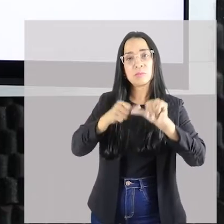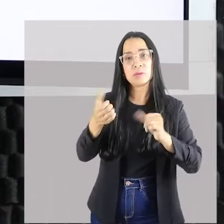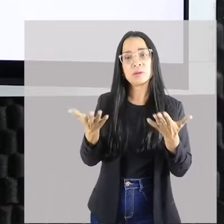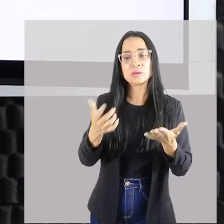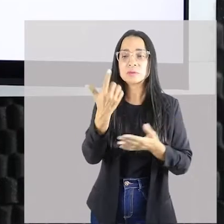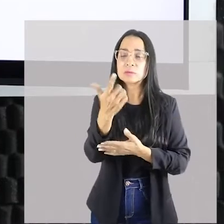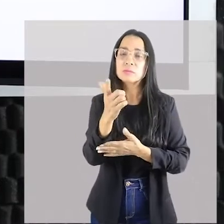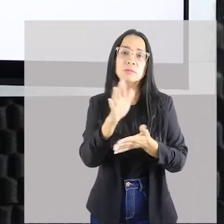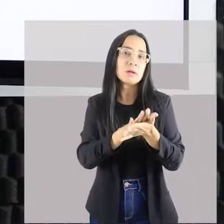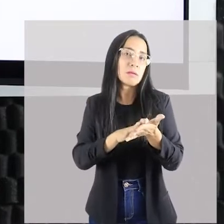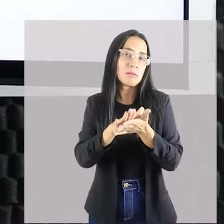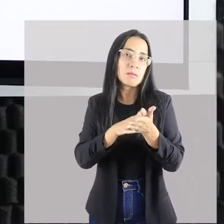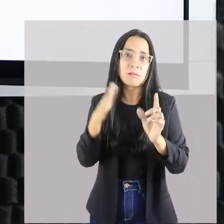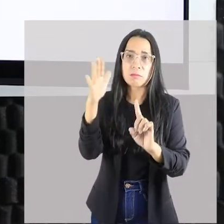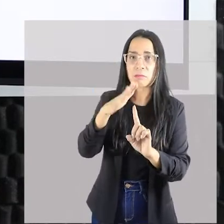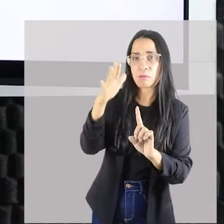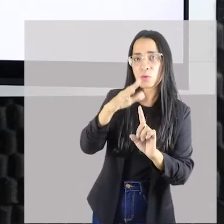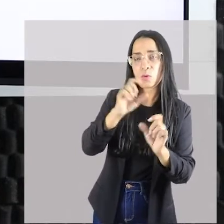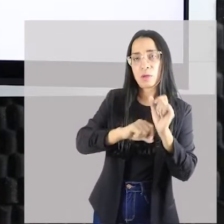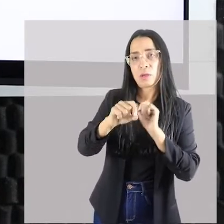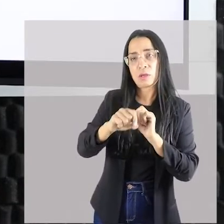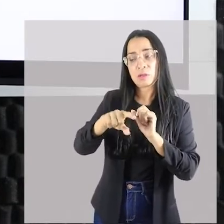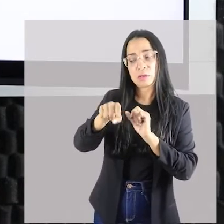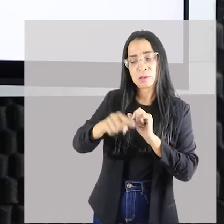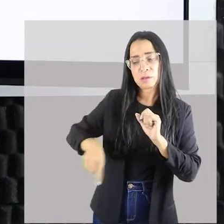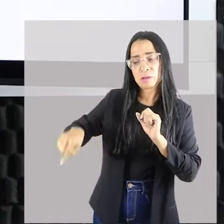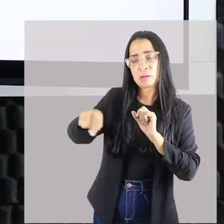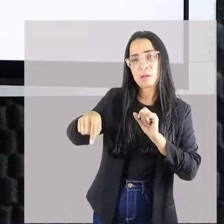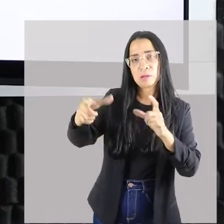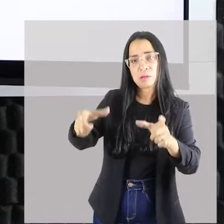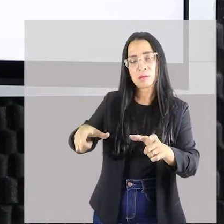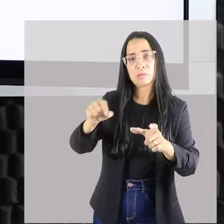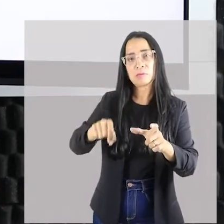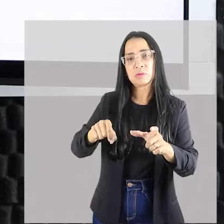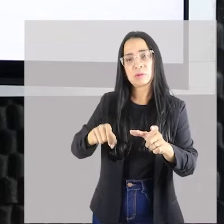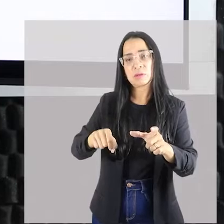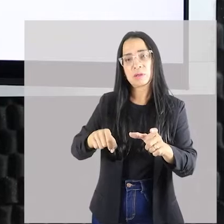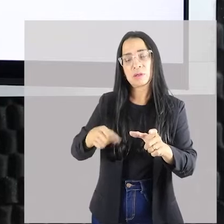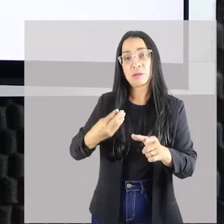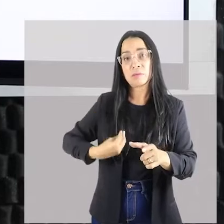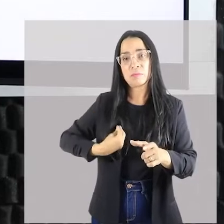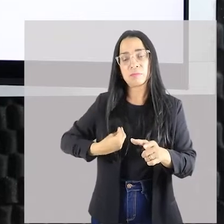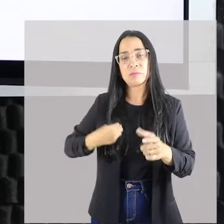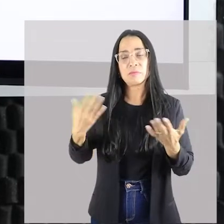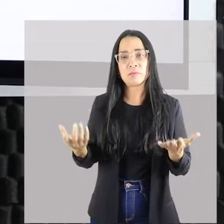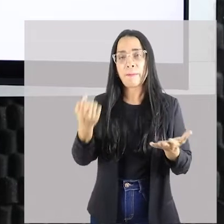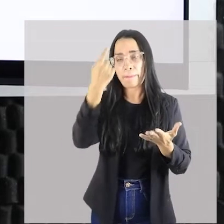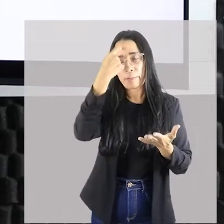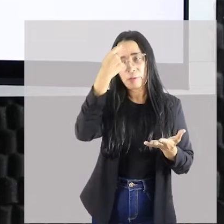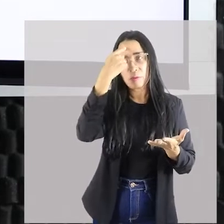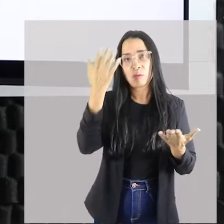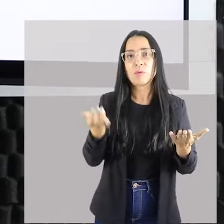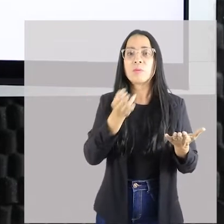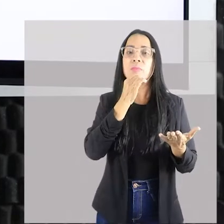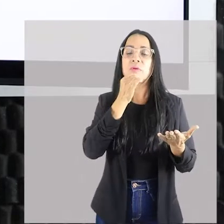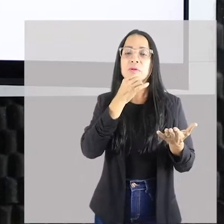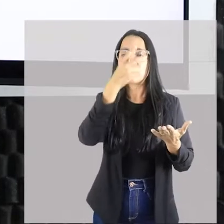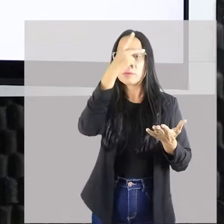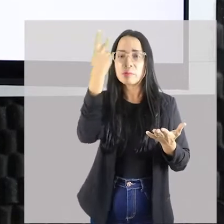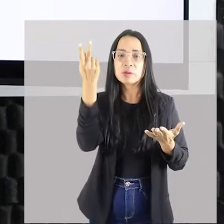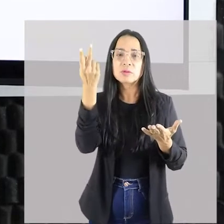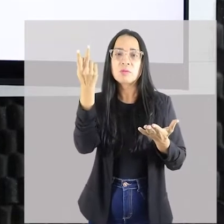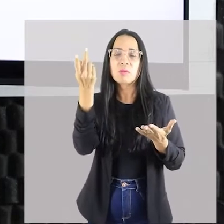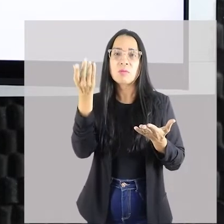não vão ter nenhuma influência do meio ao qual você se expõe? Vamos ali pensar. Uma pessoa que